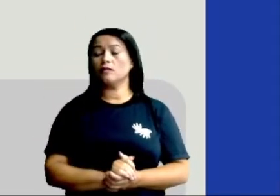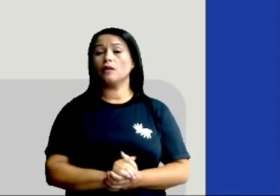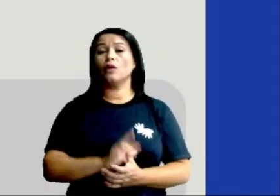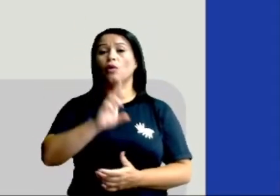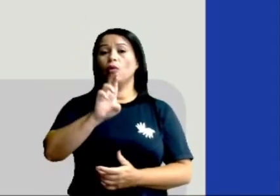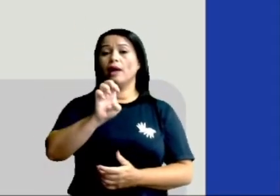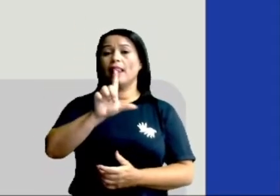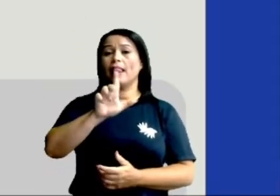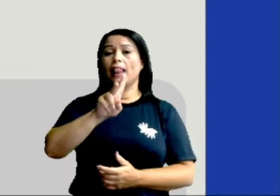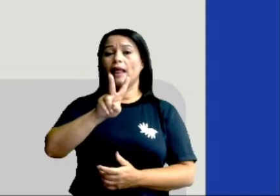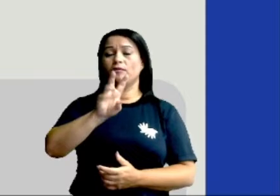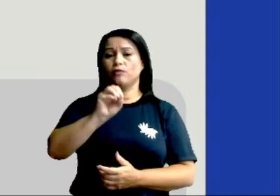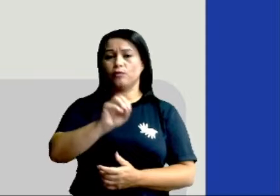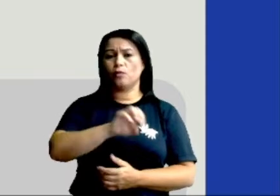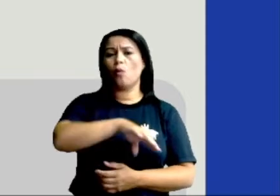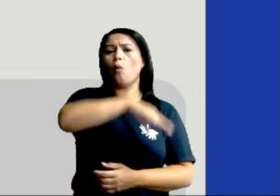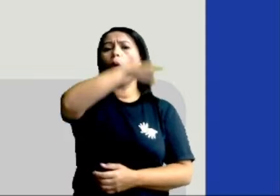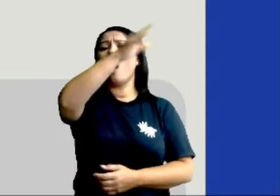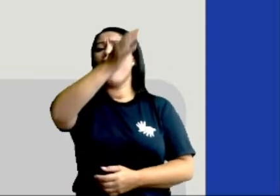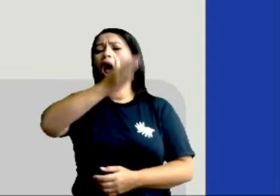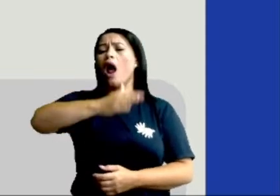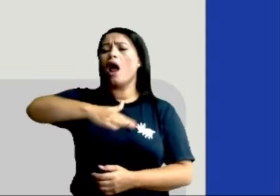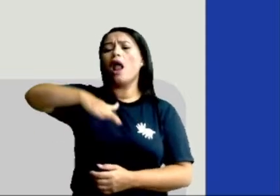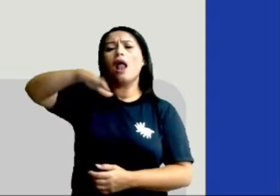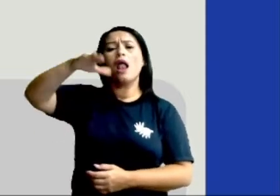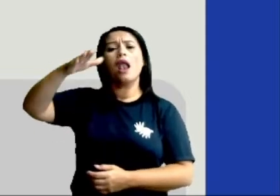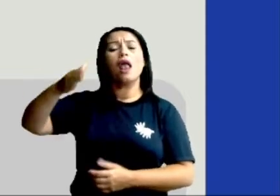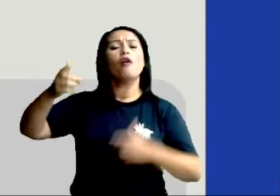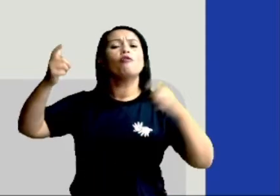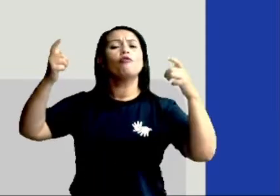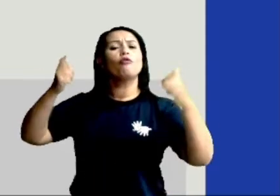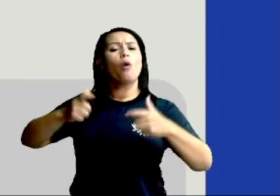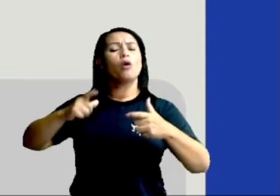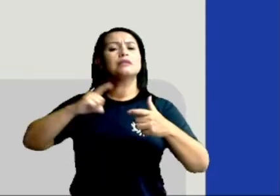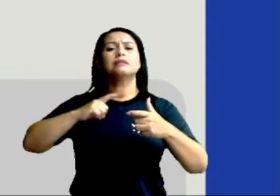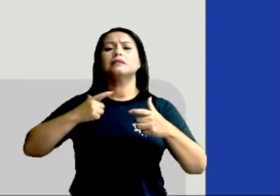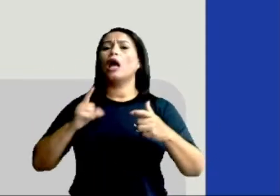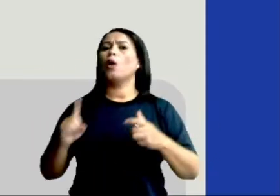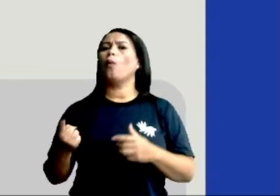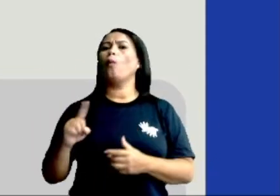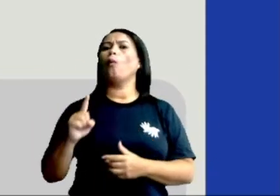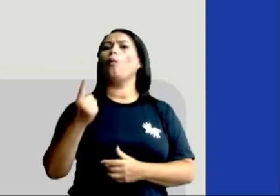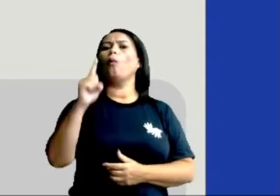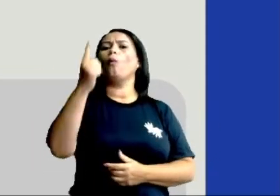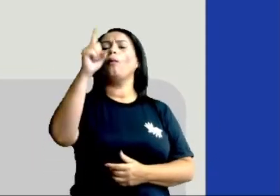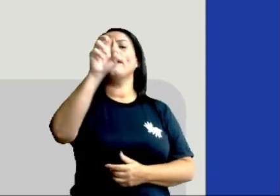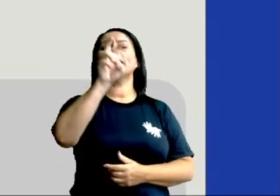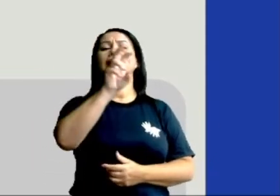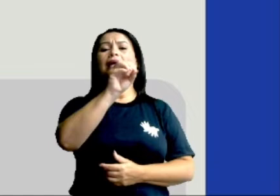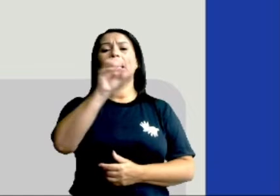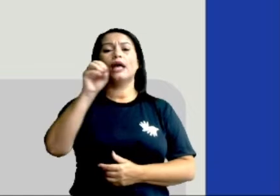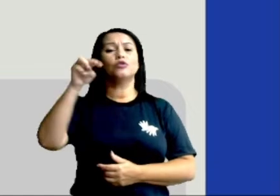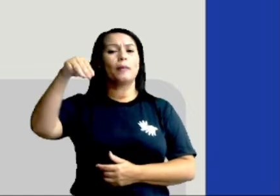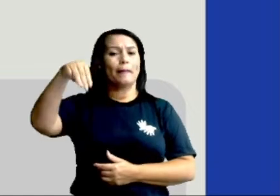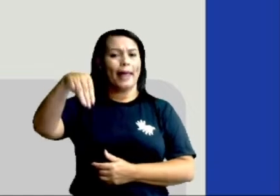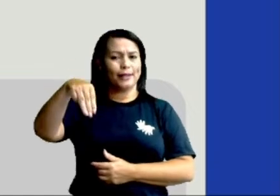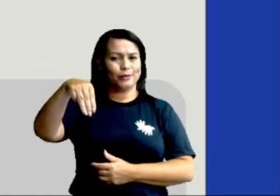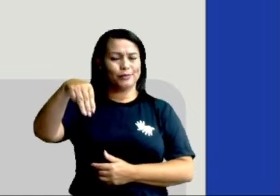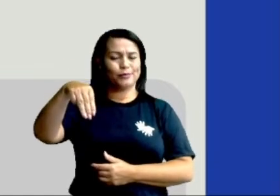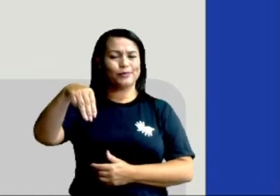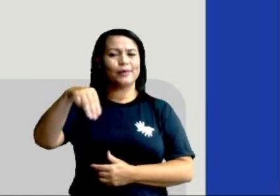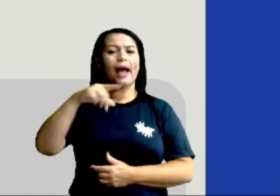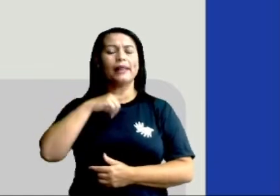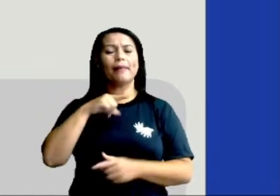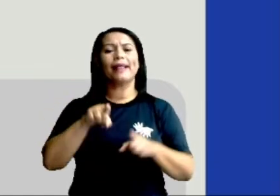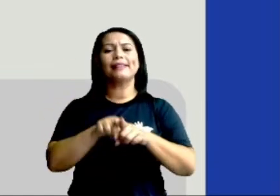O relevo. A maior parte desse relevo encontra-se acima de 500 metros de altitude.